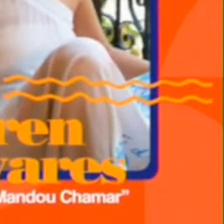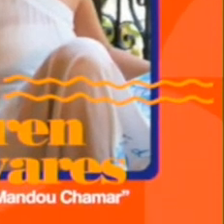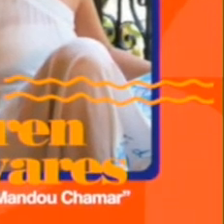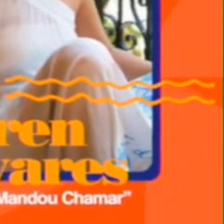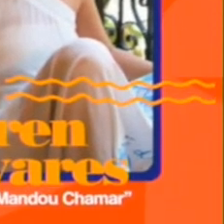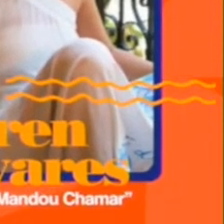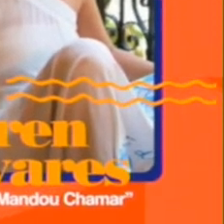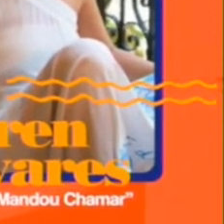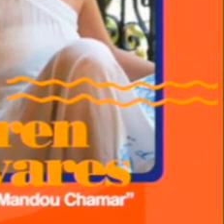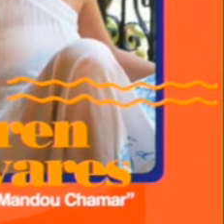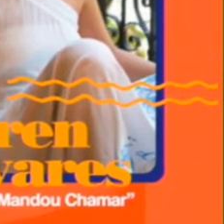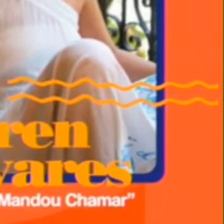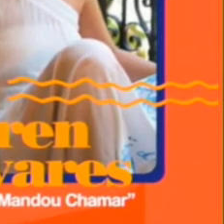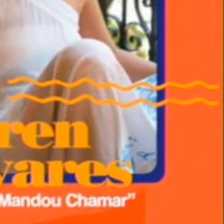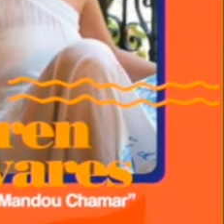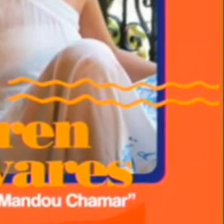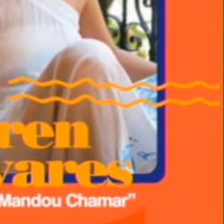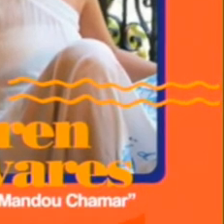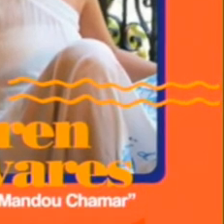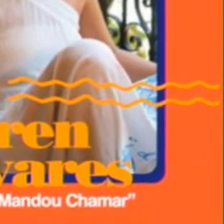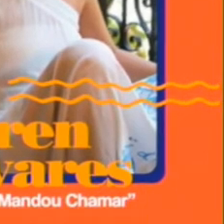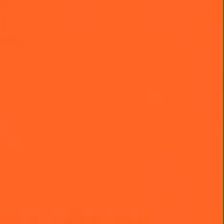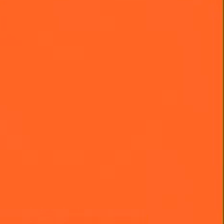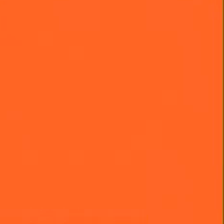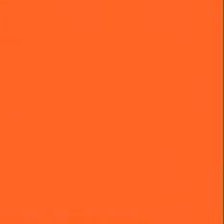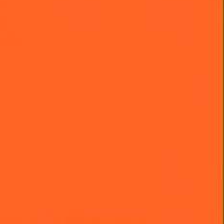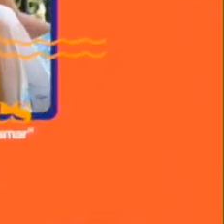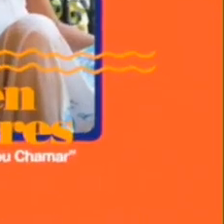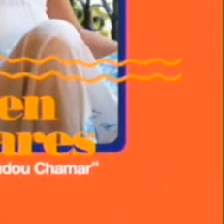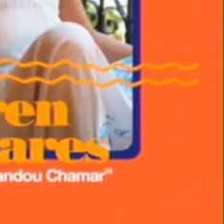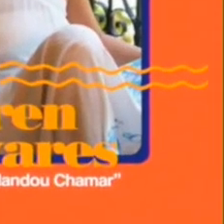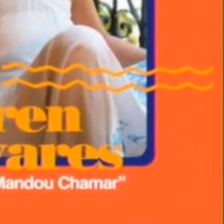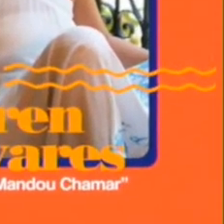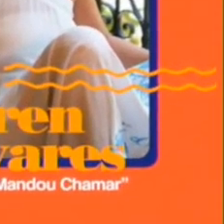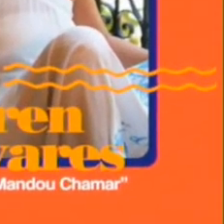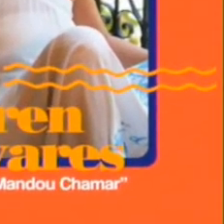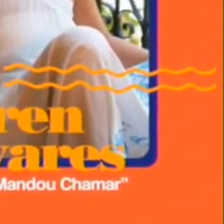Karen Tavares, Mandou Chamar.